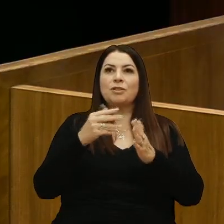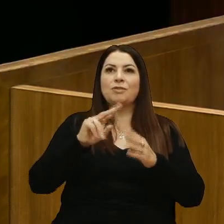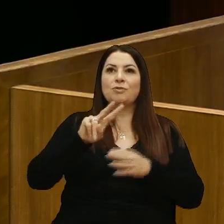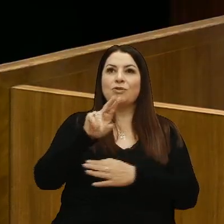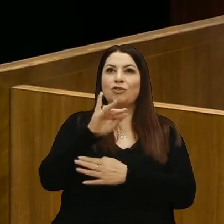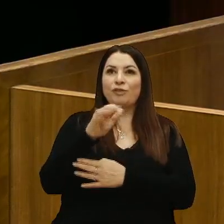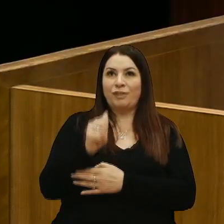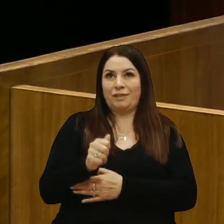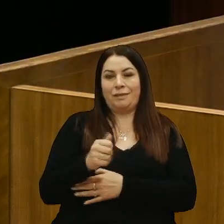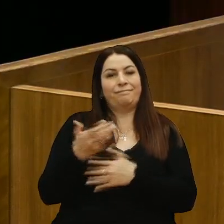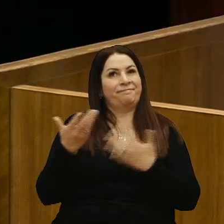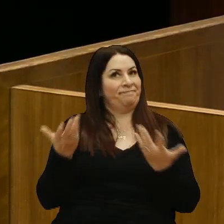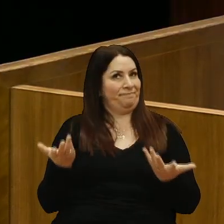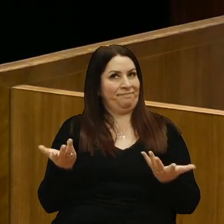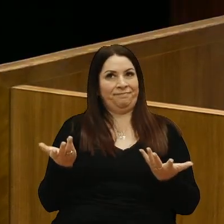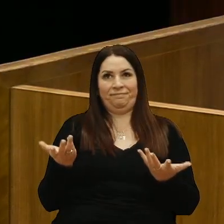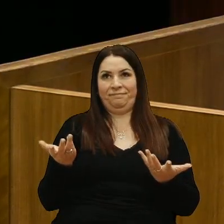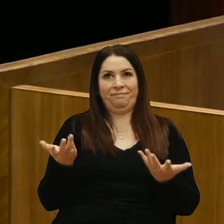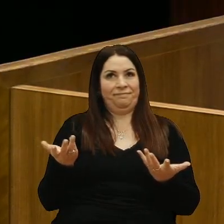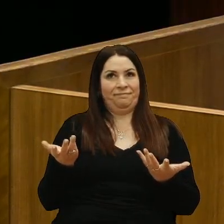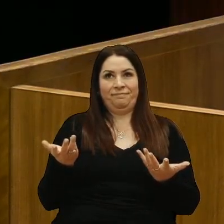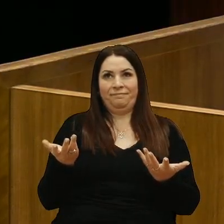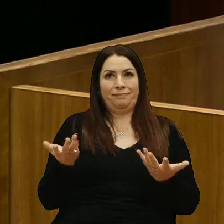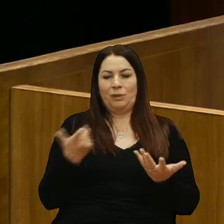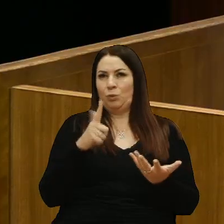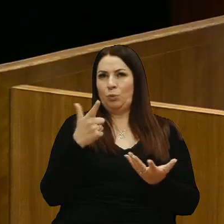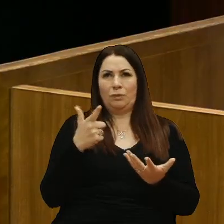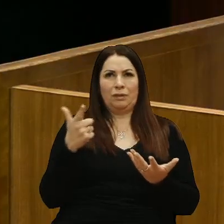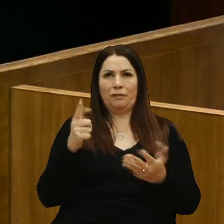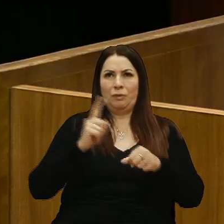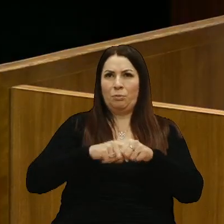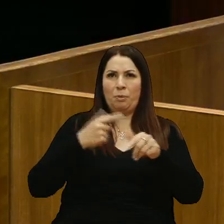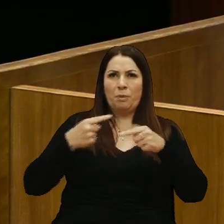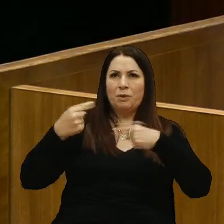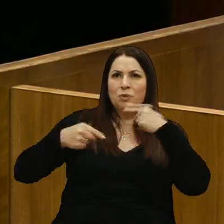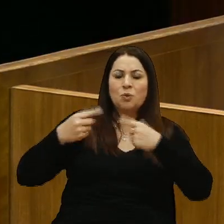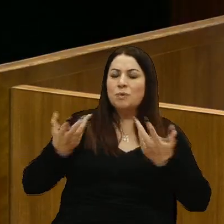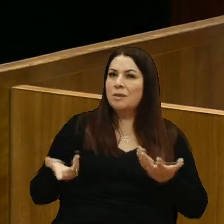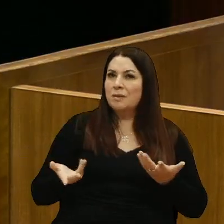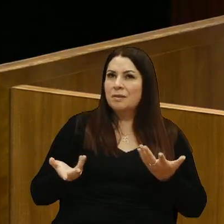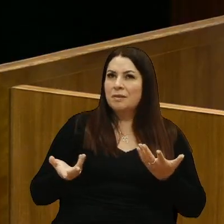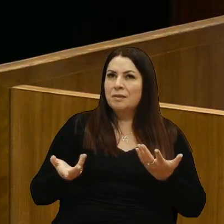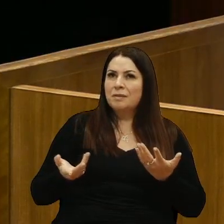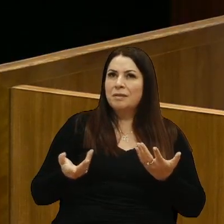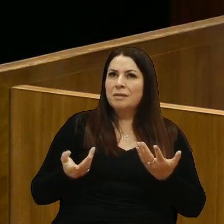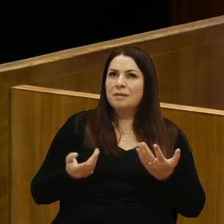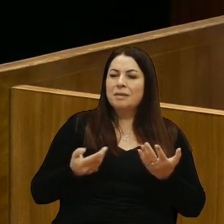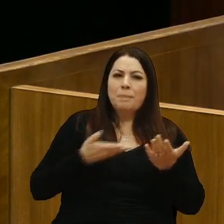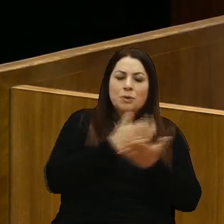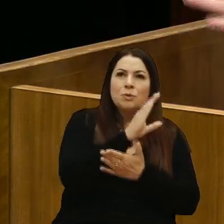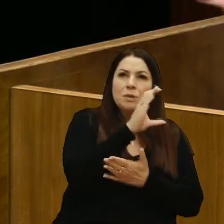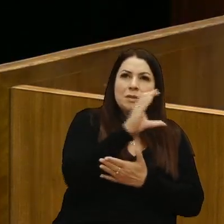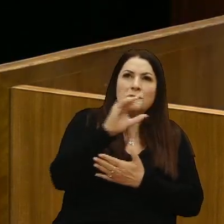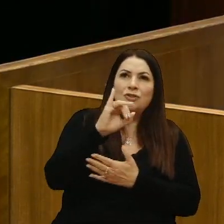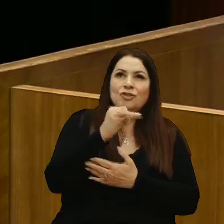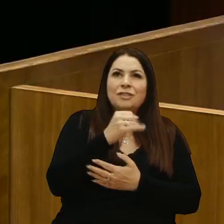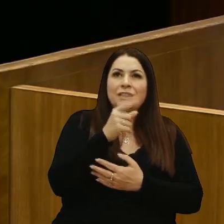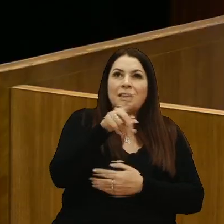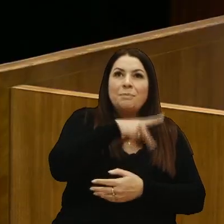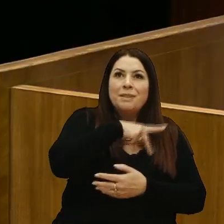vistas. Gente, não teve momento de discussão? Passou pela CCJ, ele é